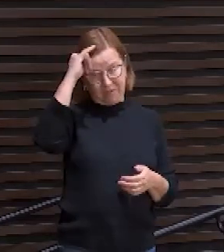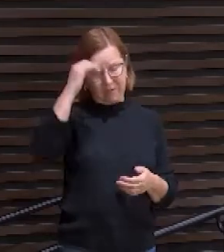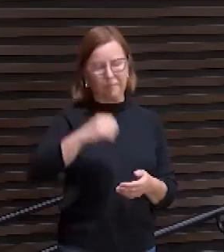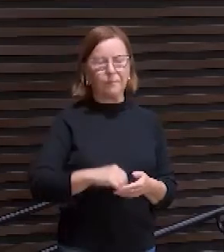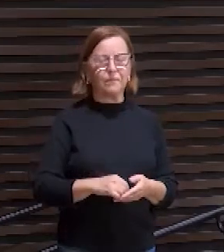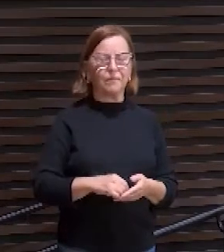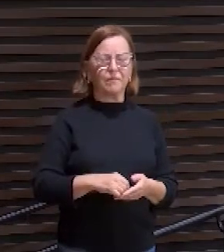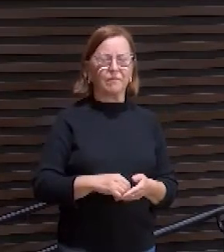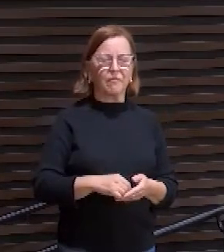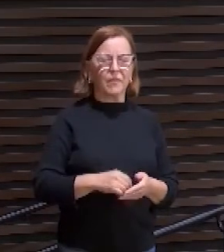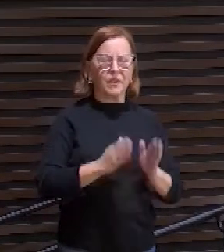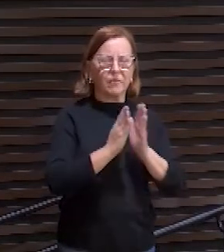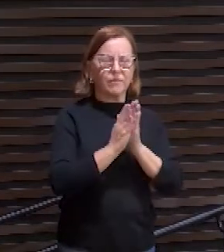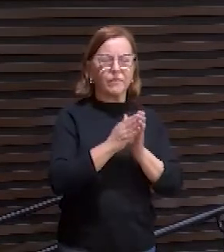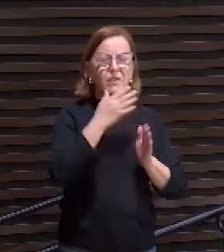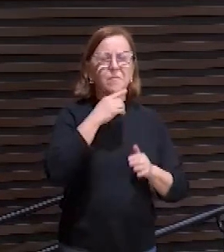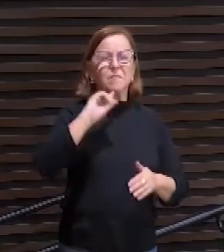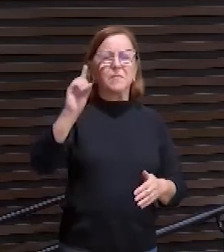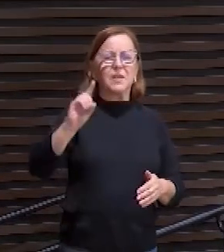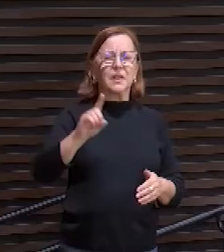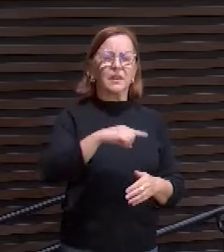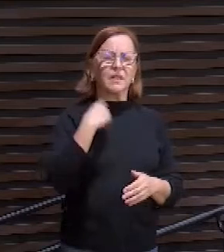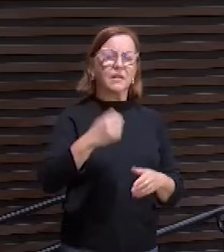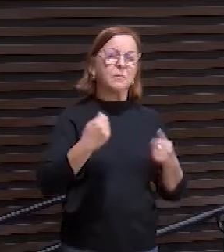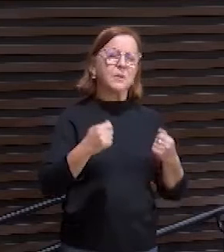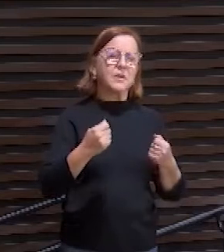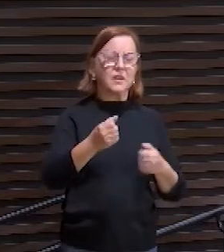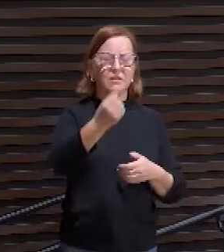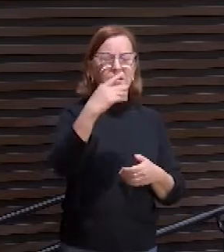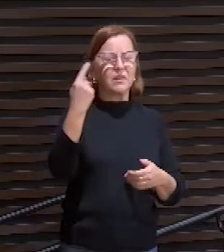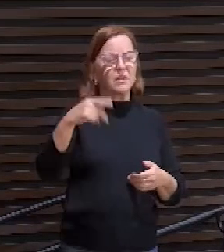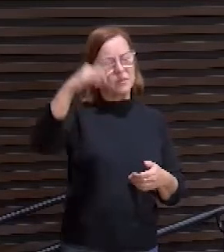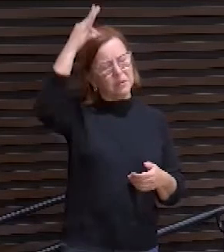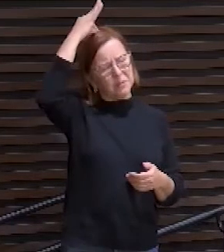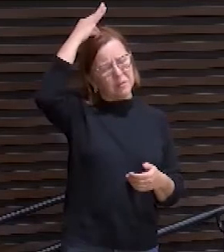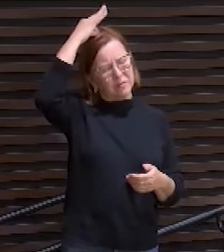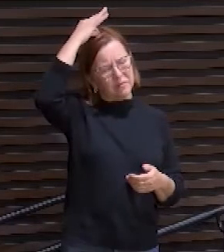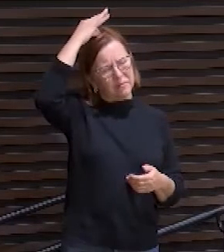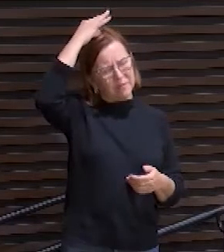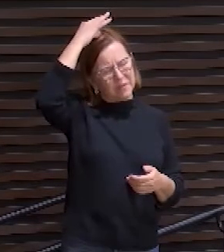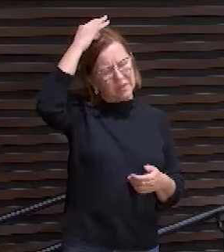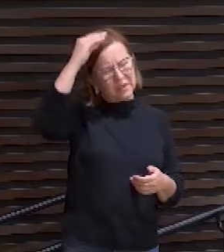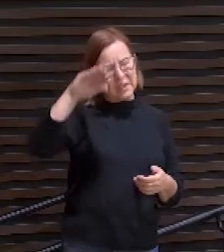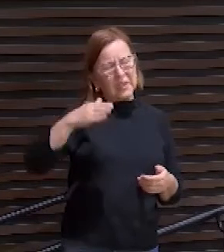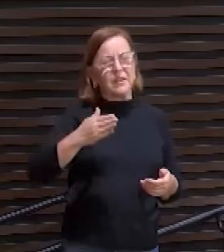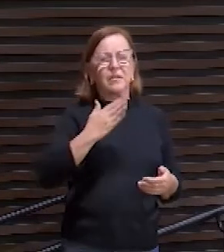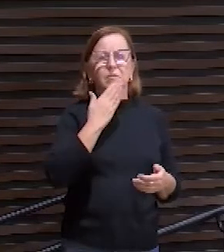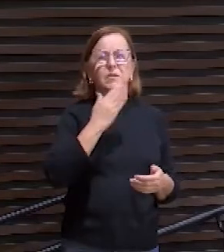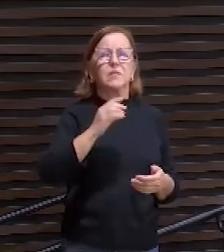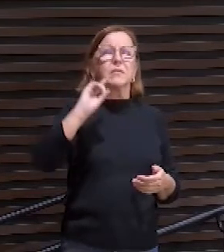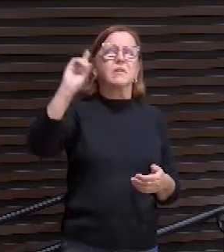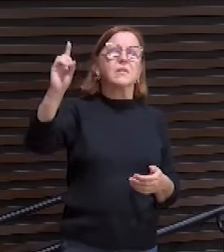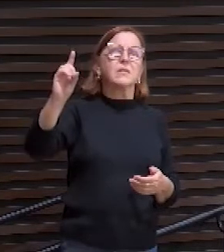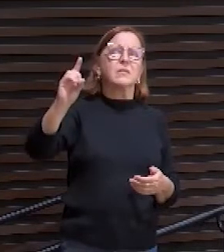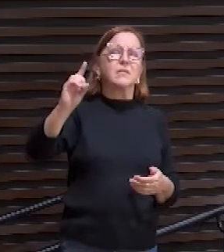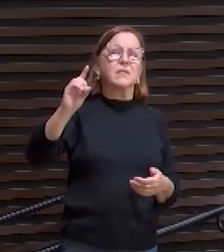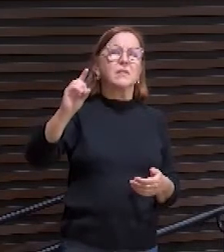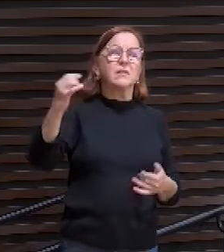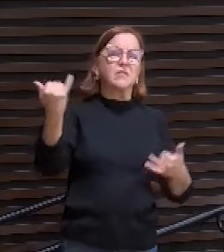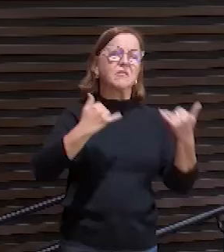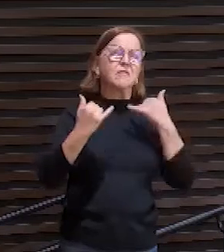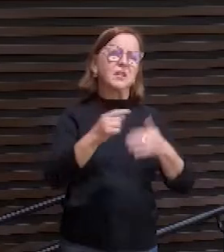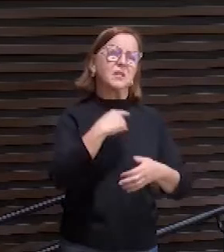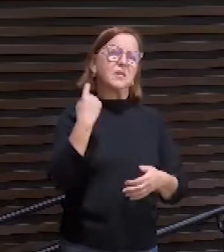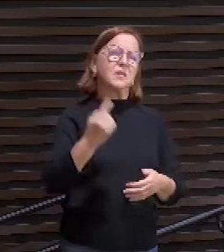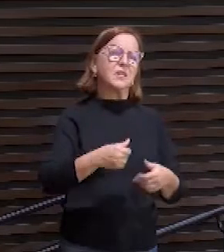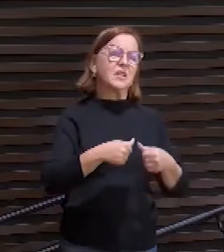nós carecemos da revelação do Teu Espírito. Portanto, te pedimos, ó Deus, fala conosco nesta noite,